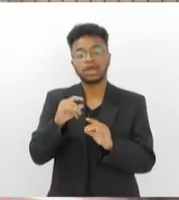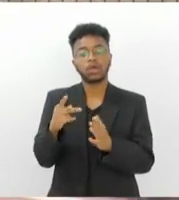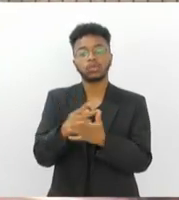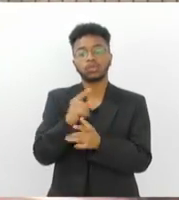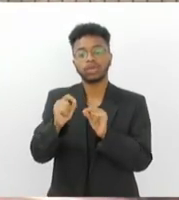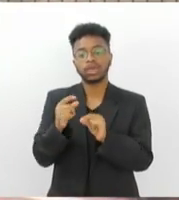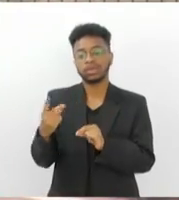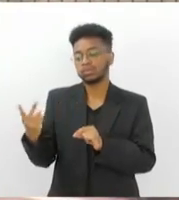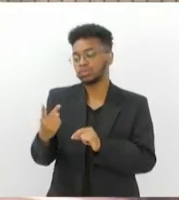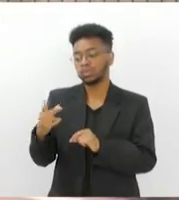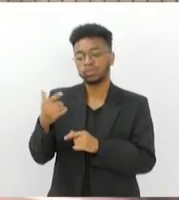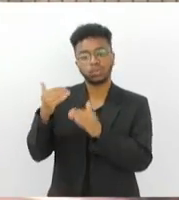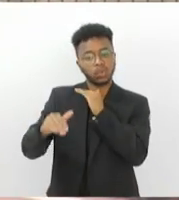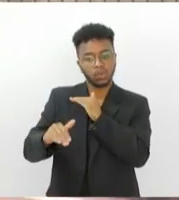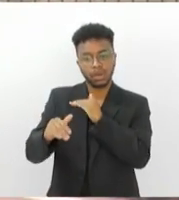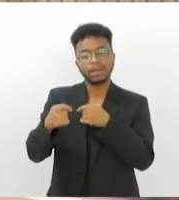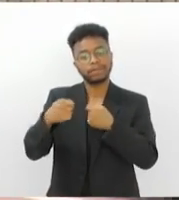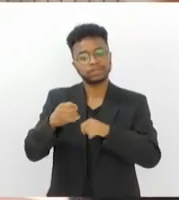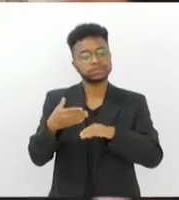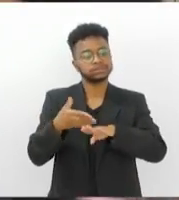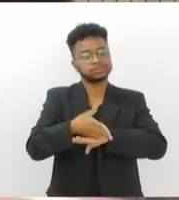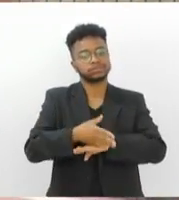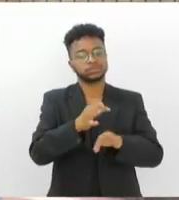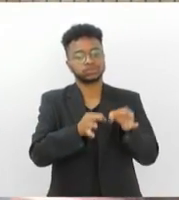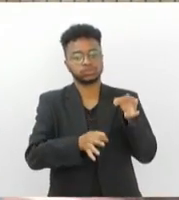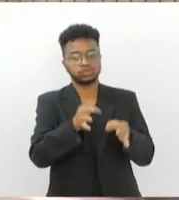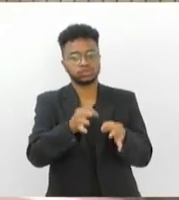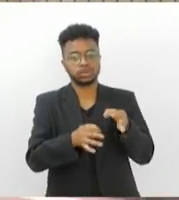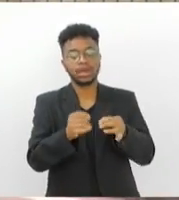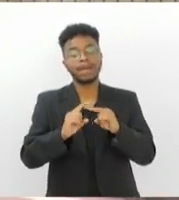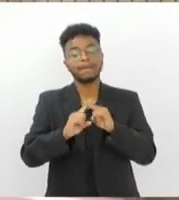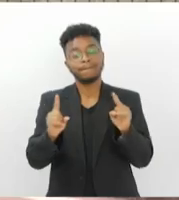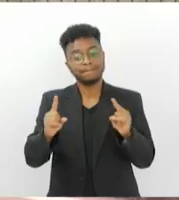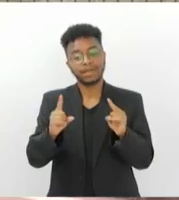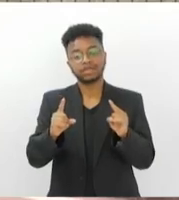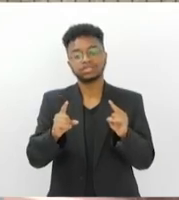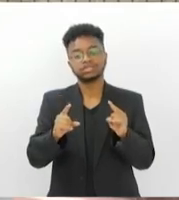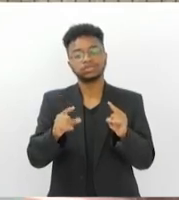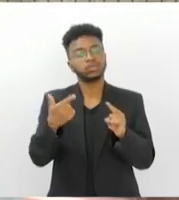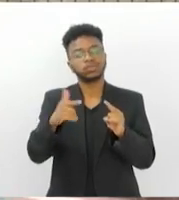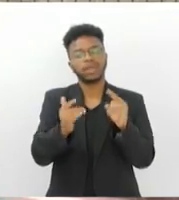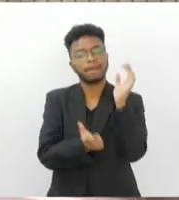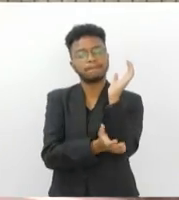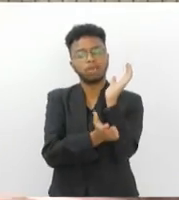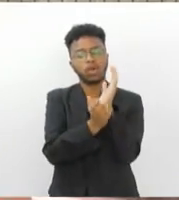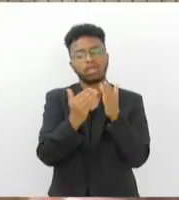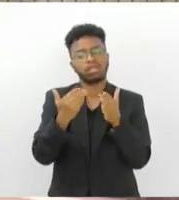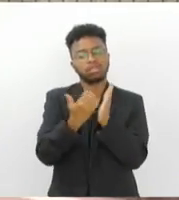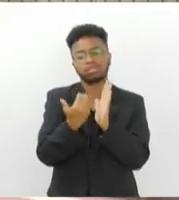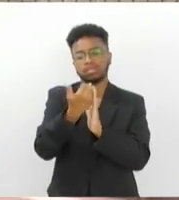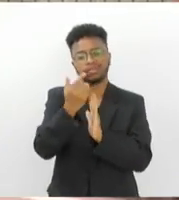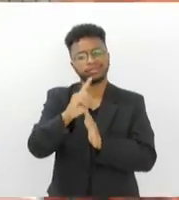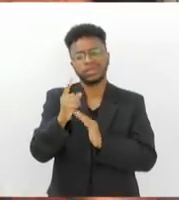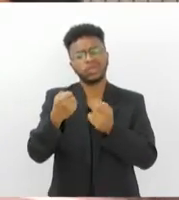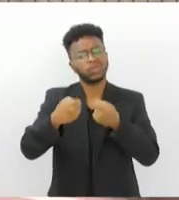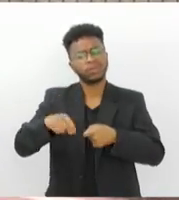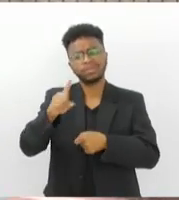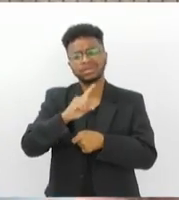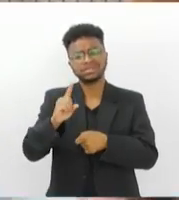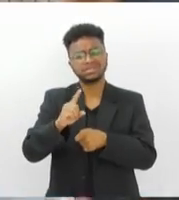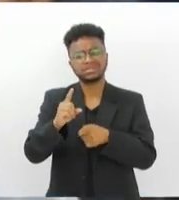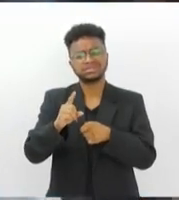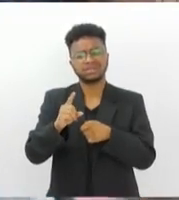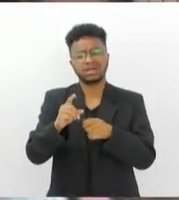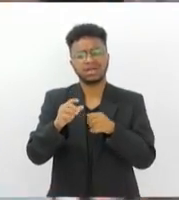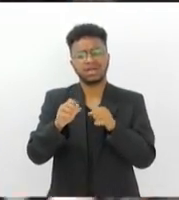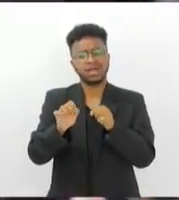judicial Mas mesmo diante da Via judicial há uma desburocratização não precisa comparecer em audiência